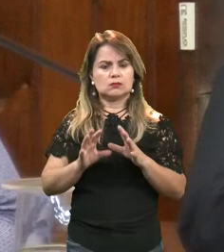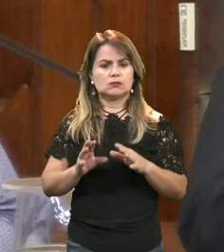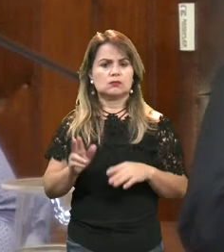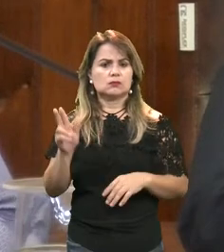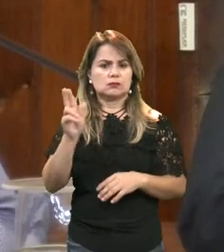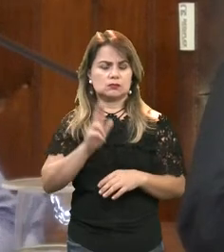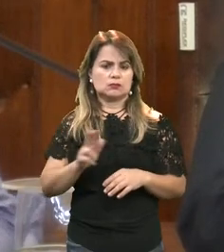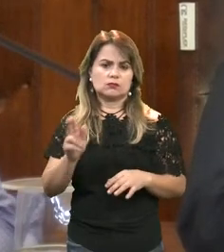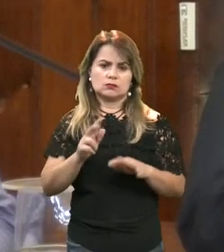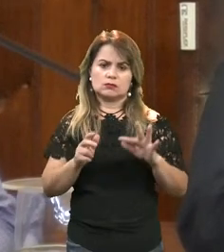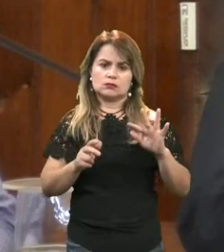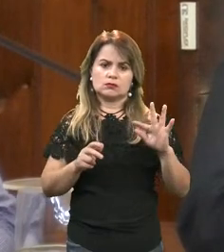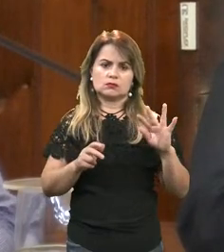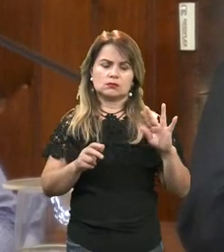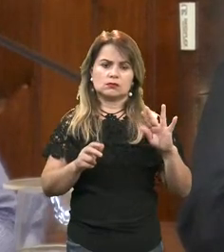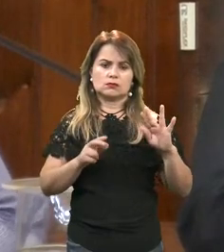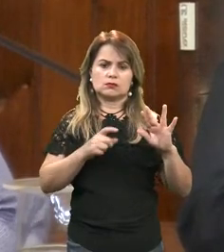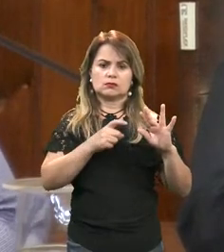fundamentais.